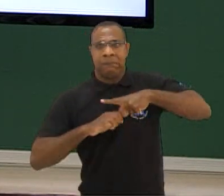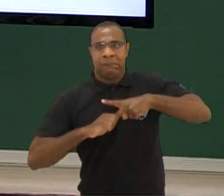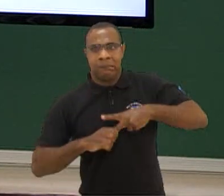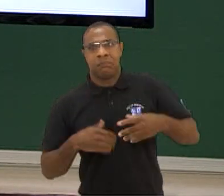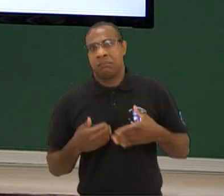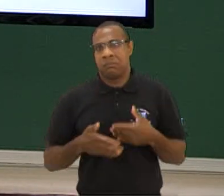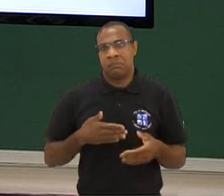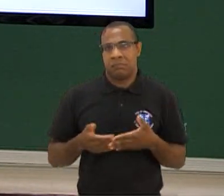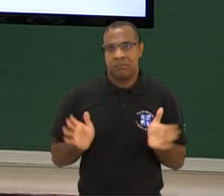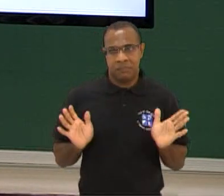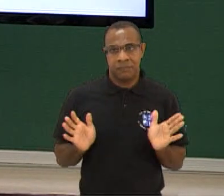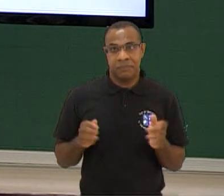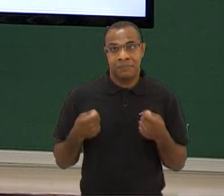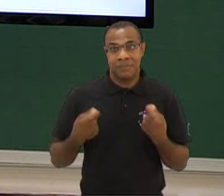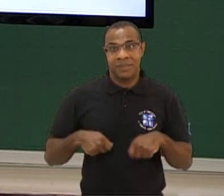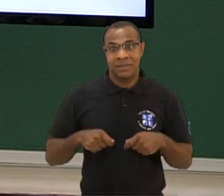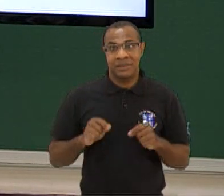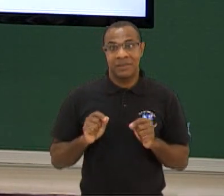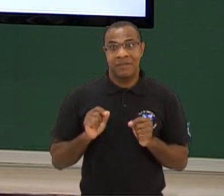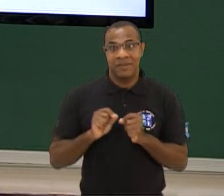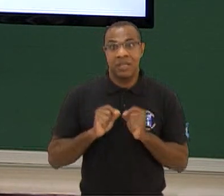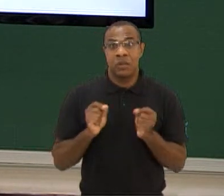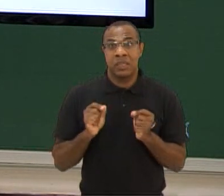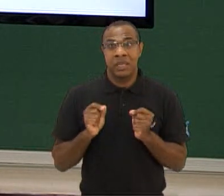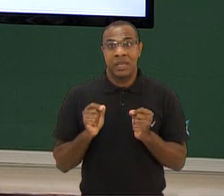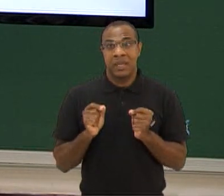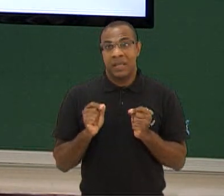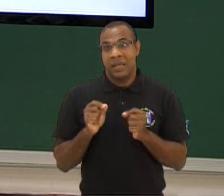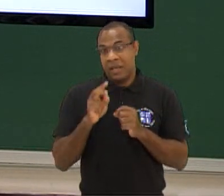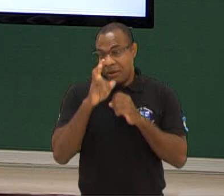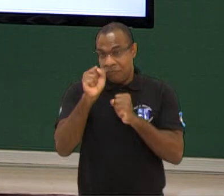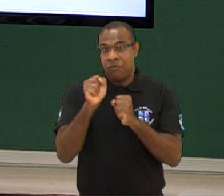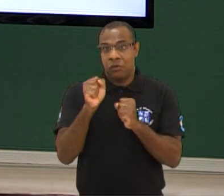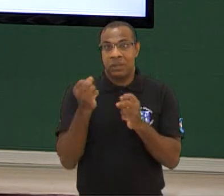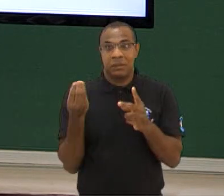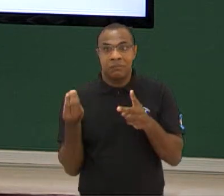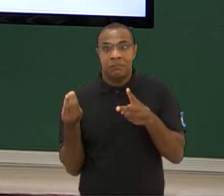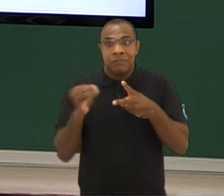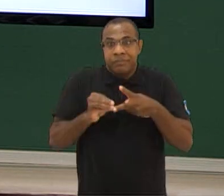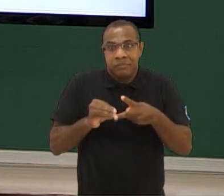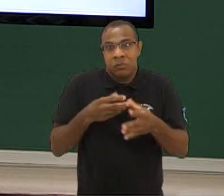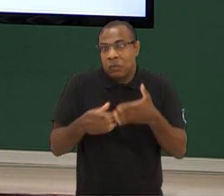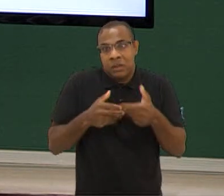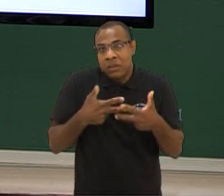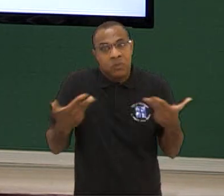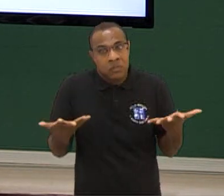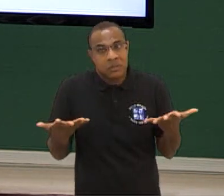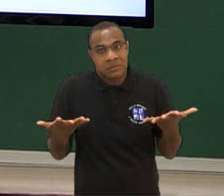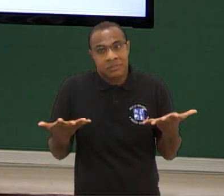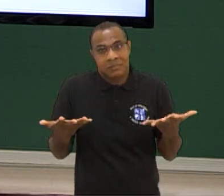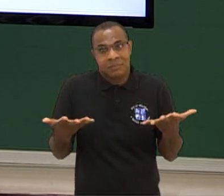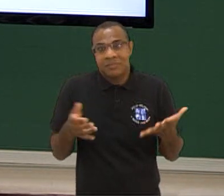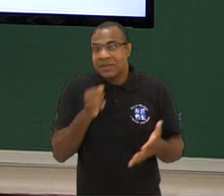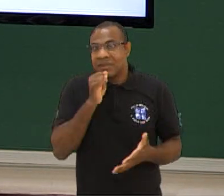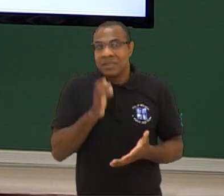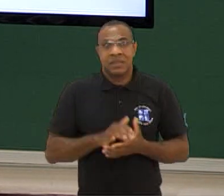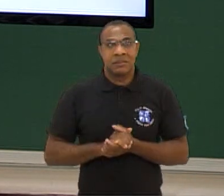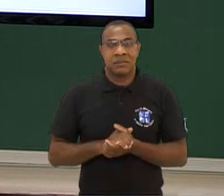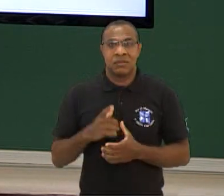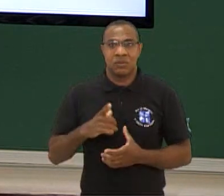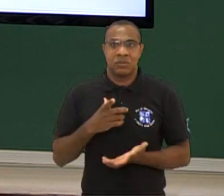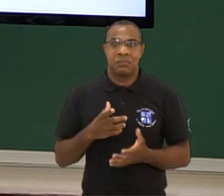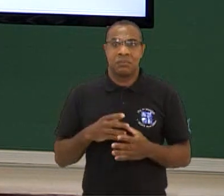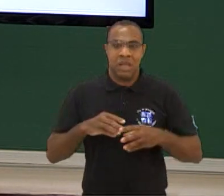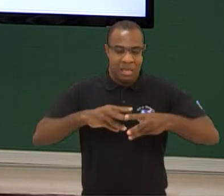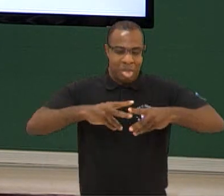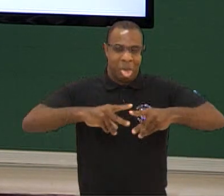Eu preciso sempre fazer alguma força sobre algum corpo para poder sair. Então, imagina o seguinte, né, eu estou, por exemplo, sobre um lamaçal. Por exemplo, lá em